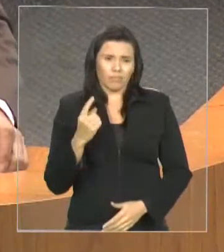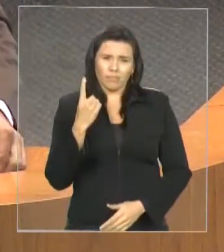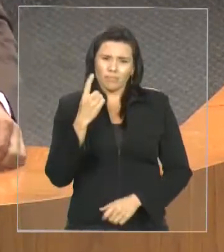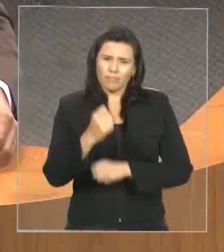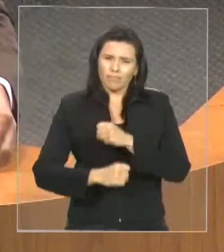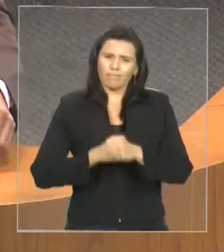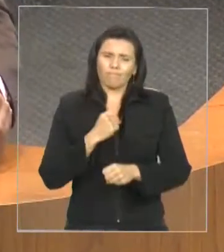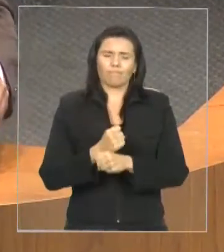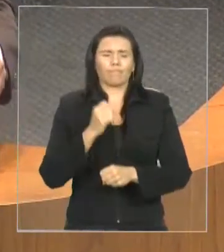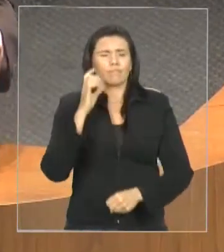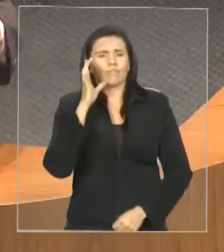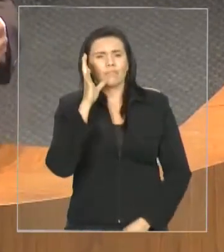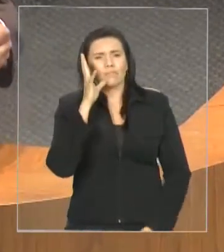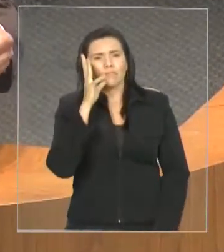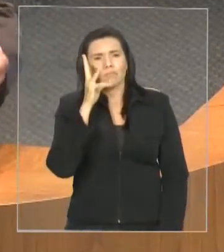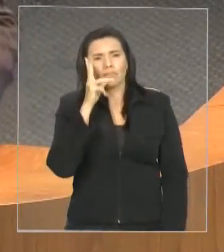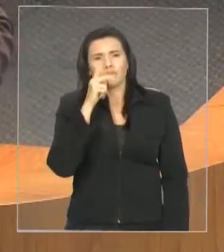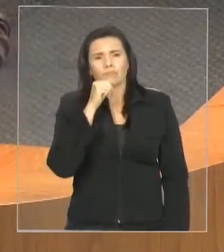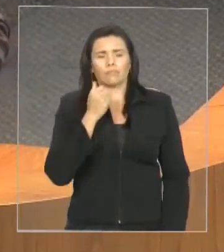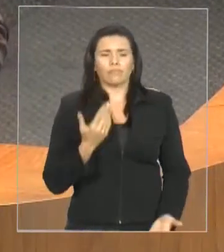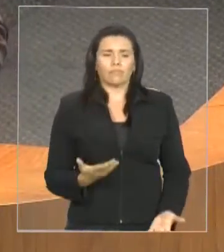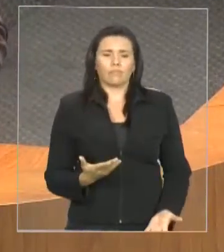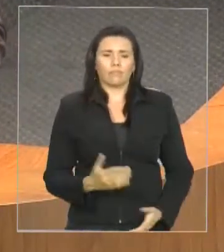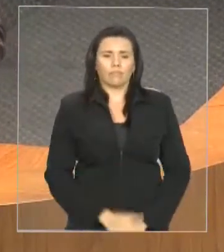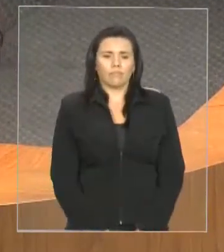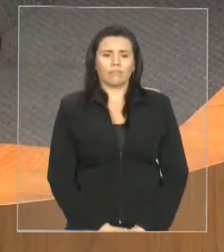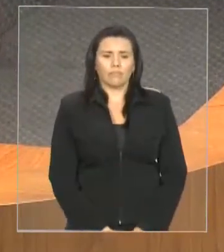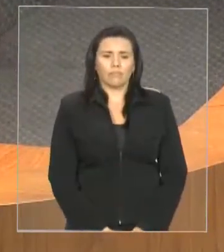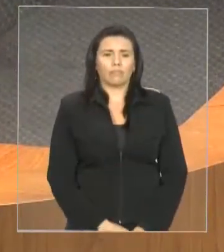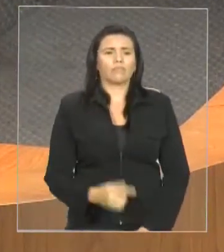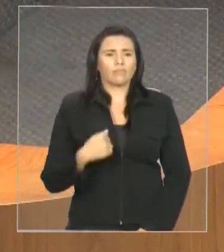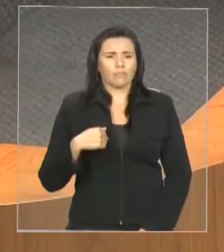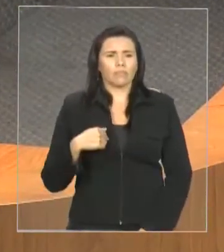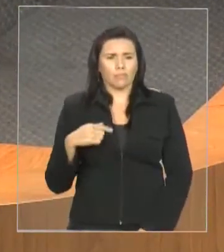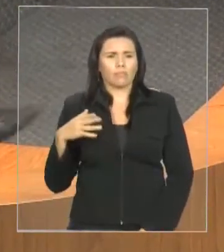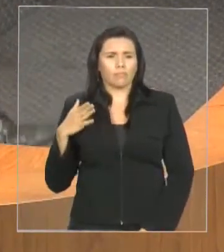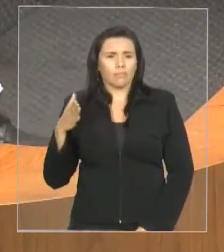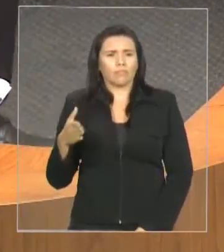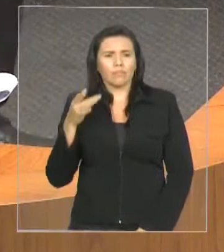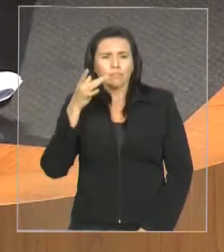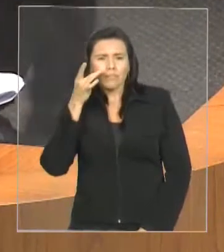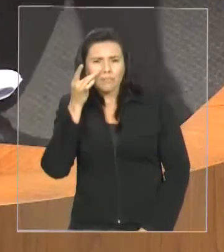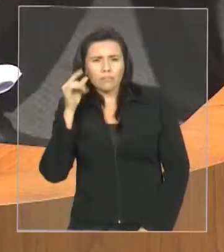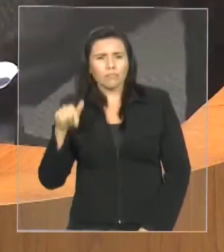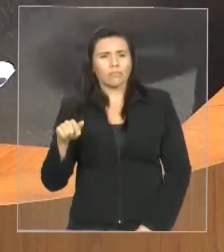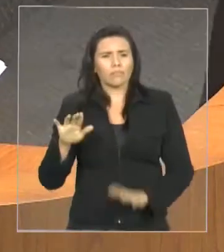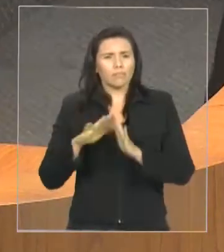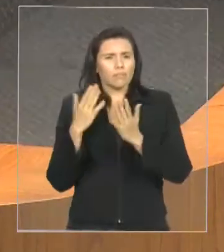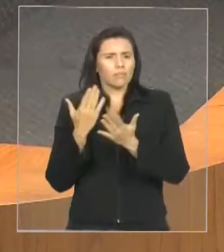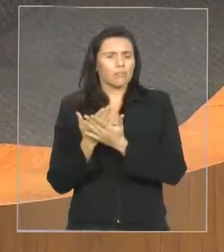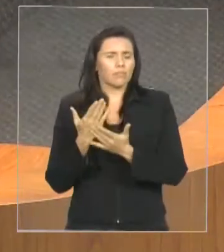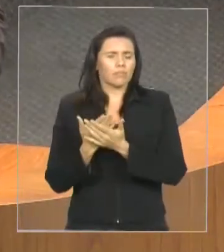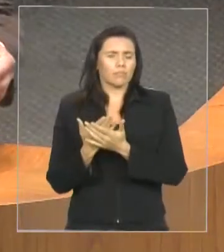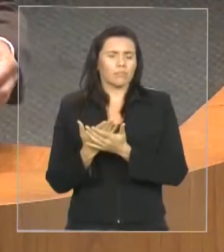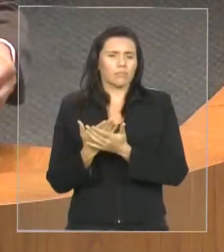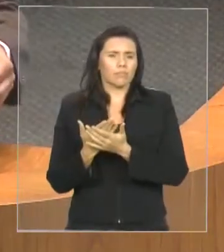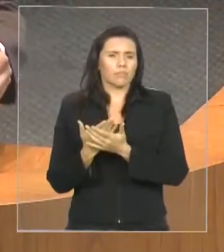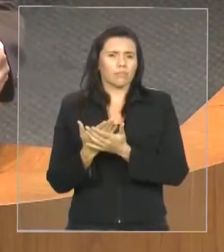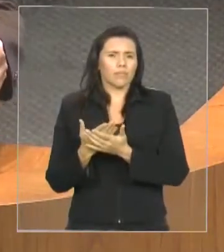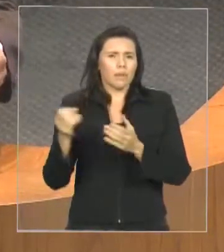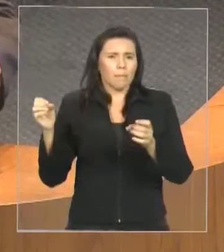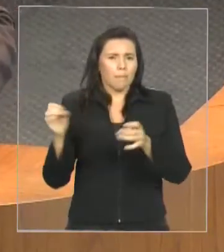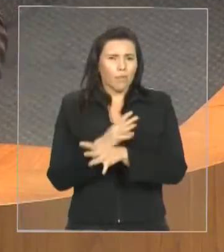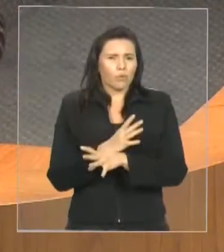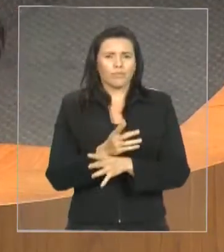e constatamos. E até hoje a escola não foi entregue ainda. E verificamos no documento enviado pelo governo do Estado, através da